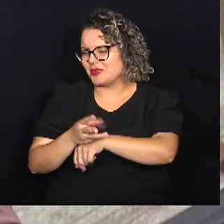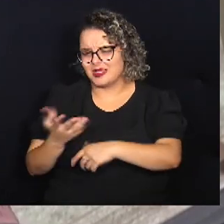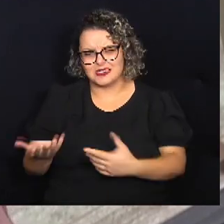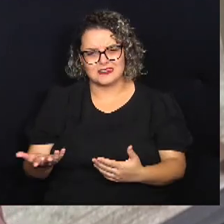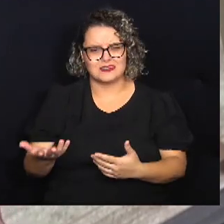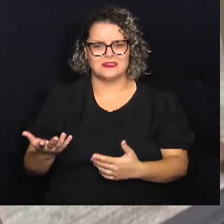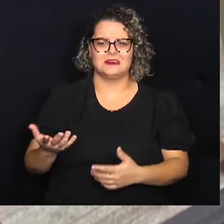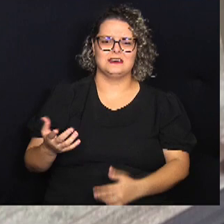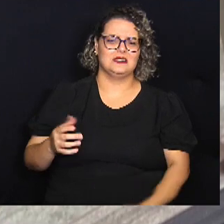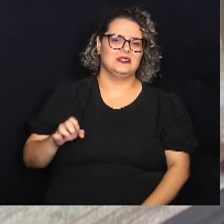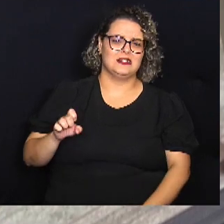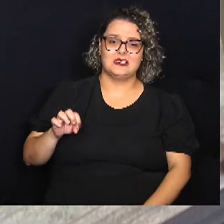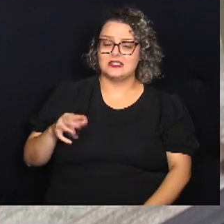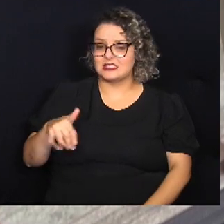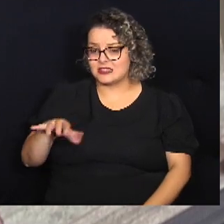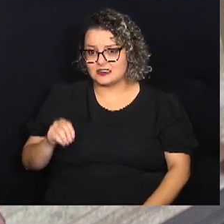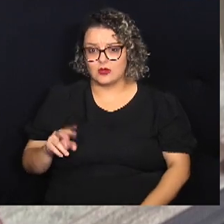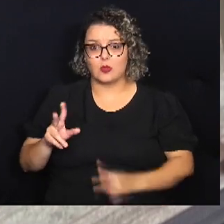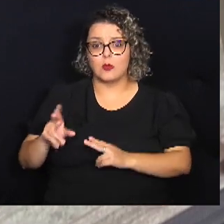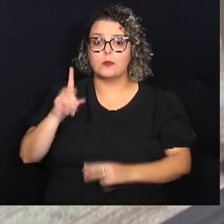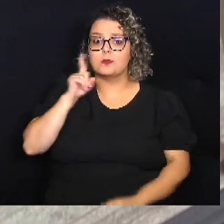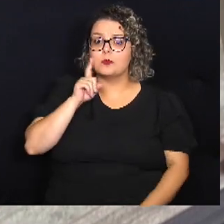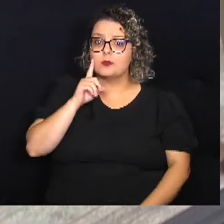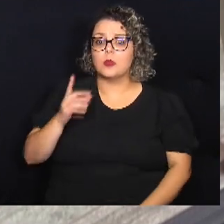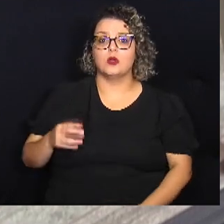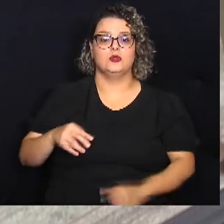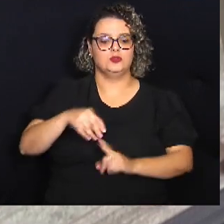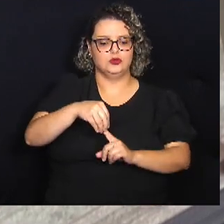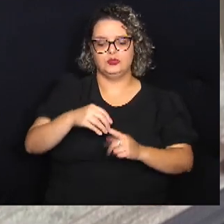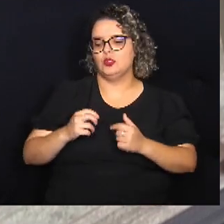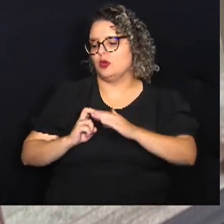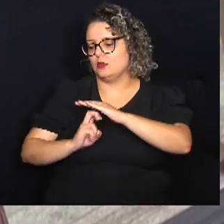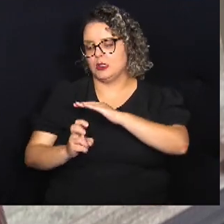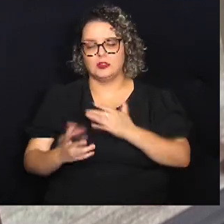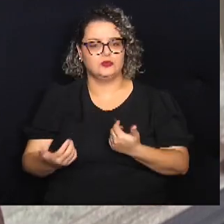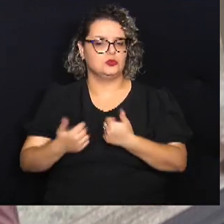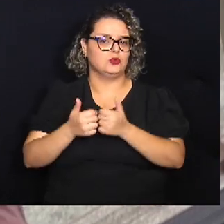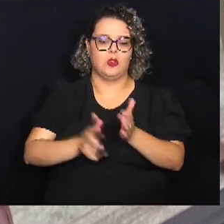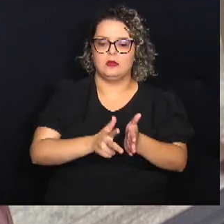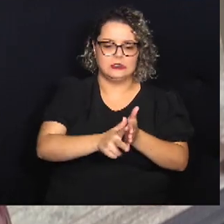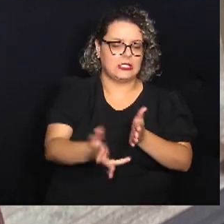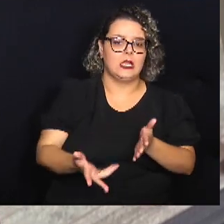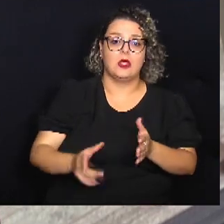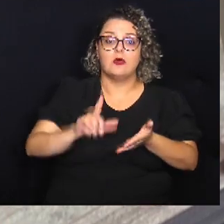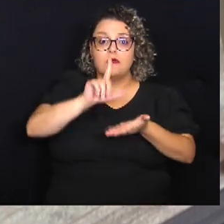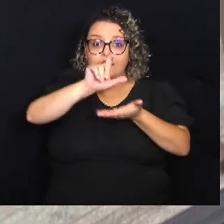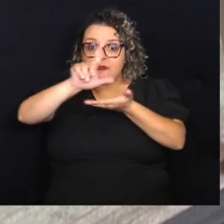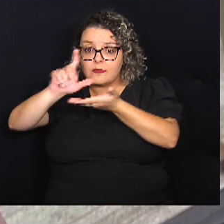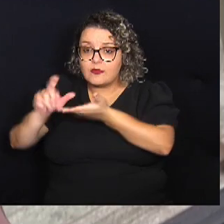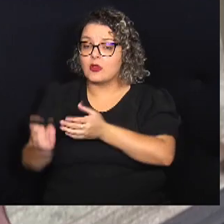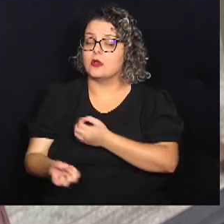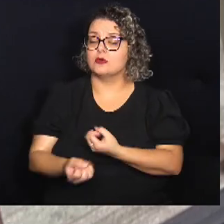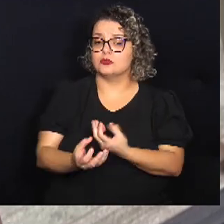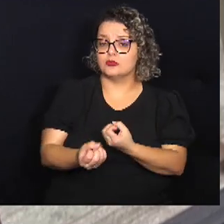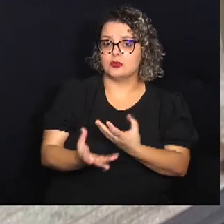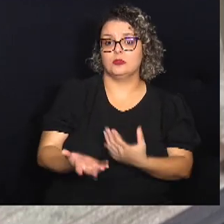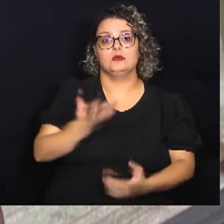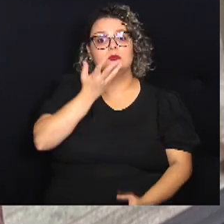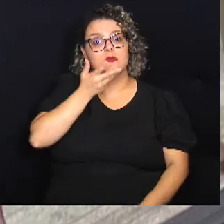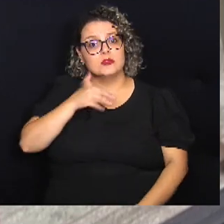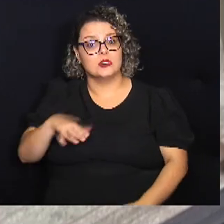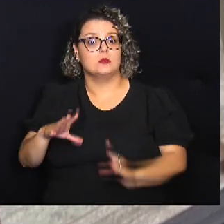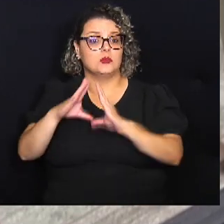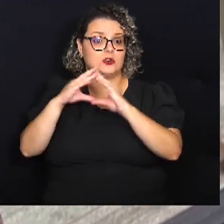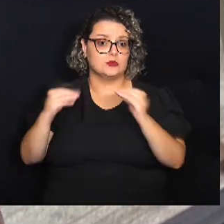nas estações, como tem nos Estados Unidos, nas estações de ônibus, de metrô, de trem, a foto e as informações das crianças desaparecidas, para que